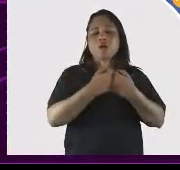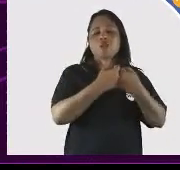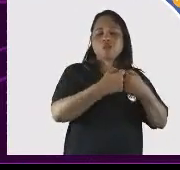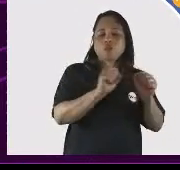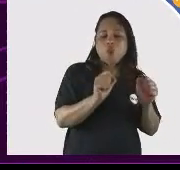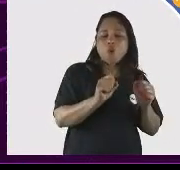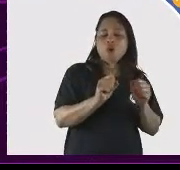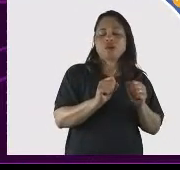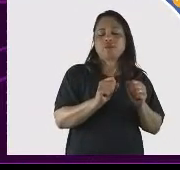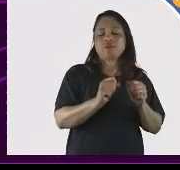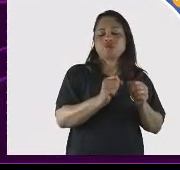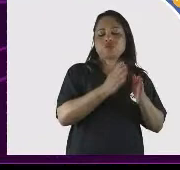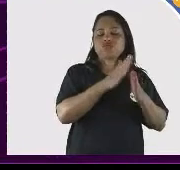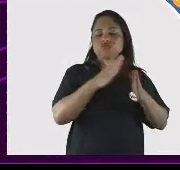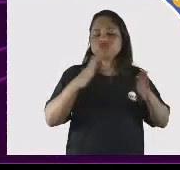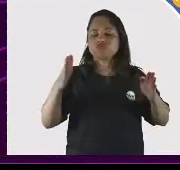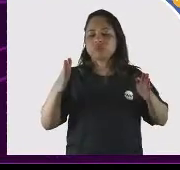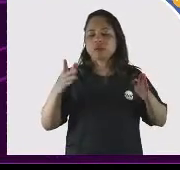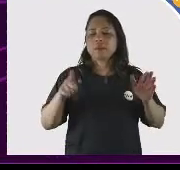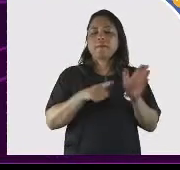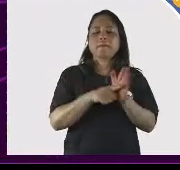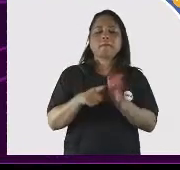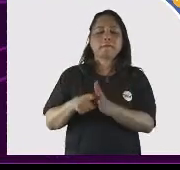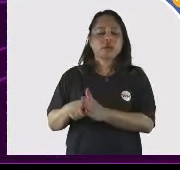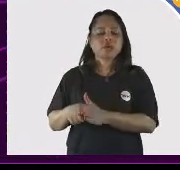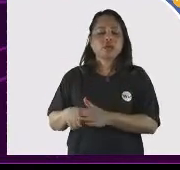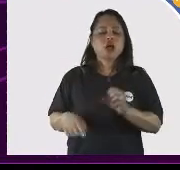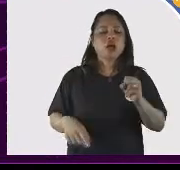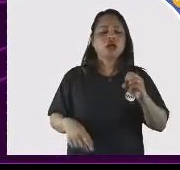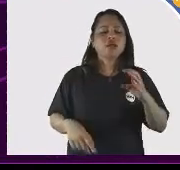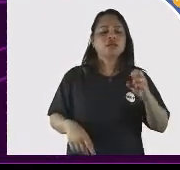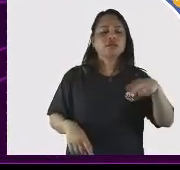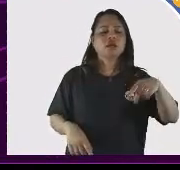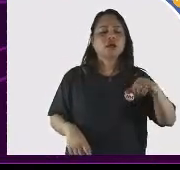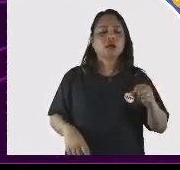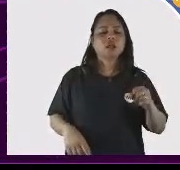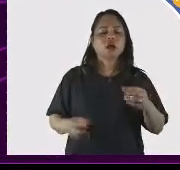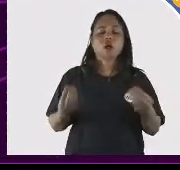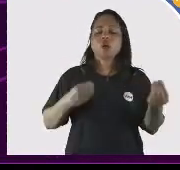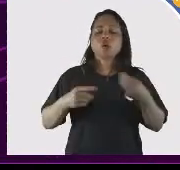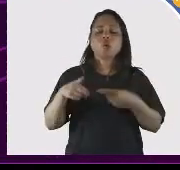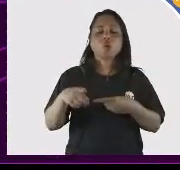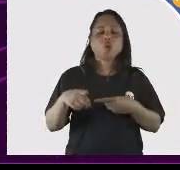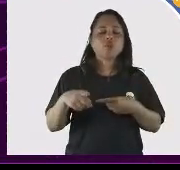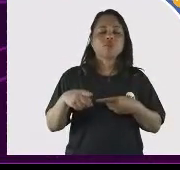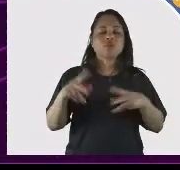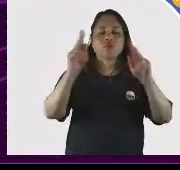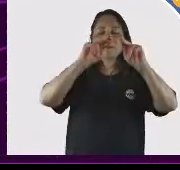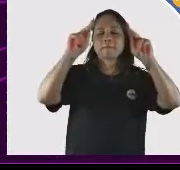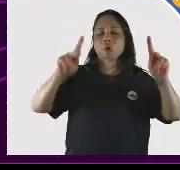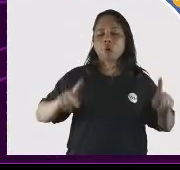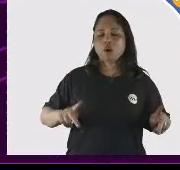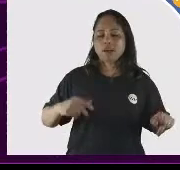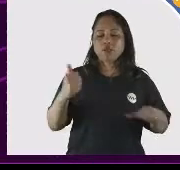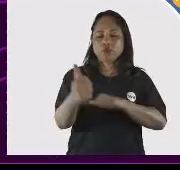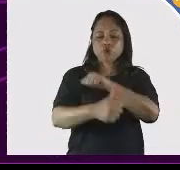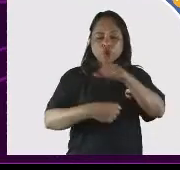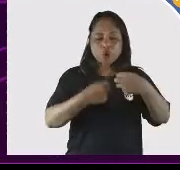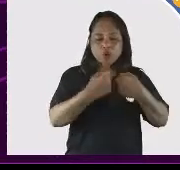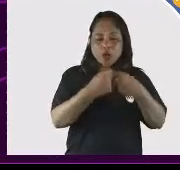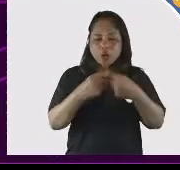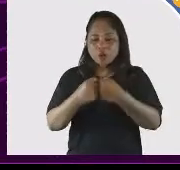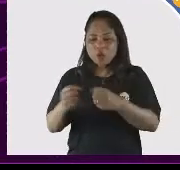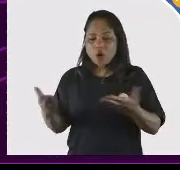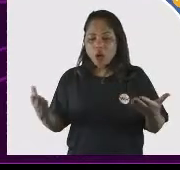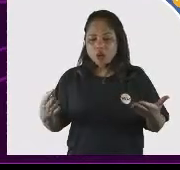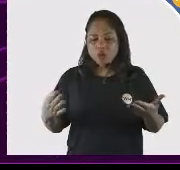mercedes-benz no caso da Scania gostaria de saber como que o programa renovação de Frota no estado pelo governo recentemente e como é que como é